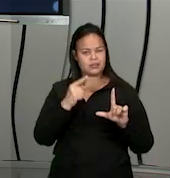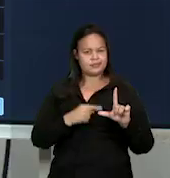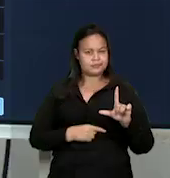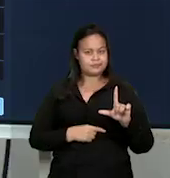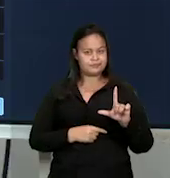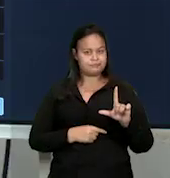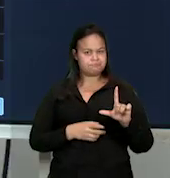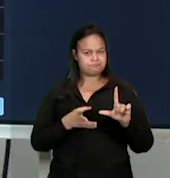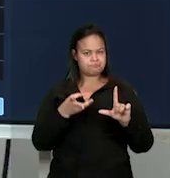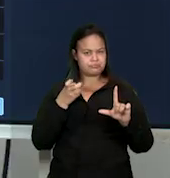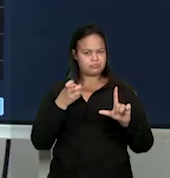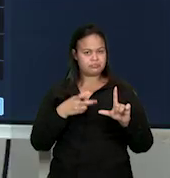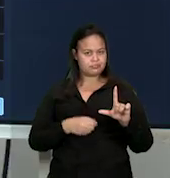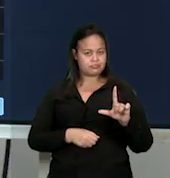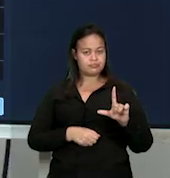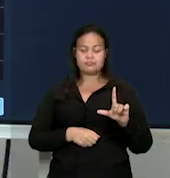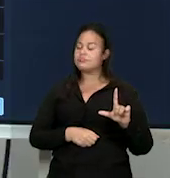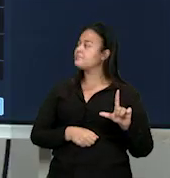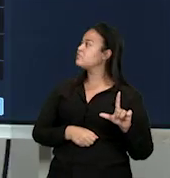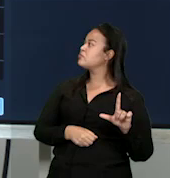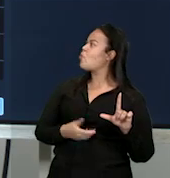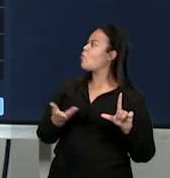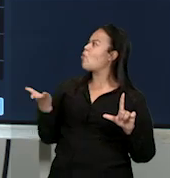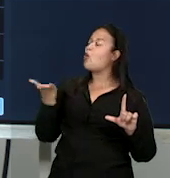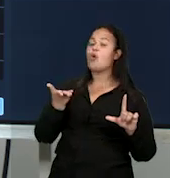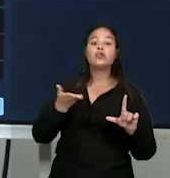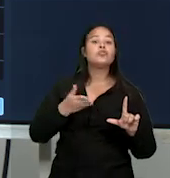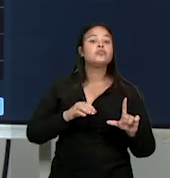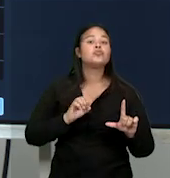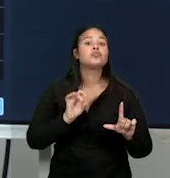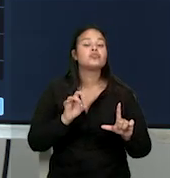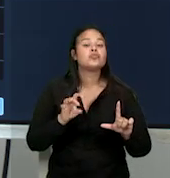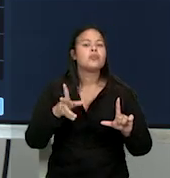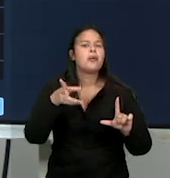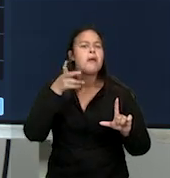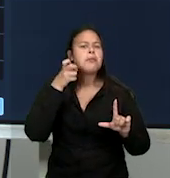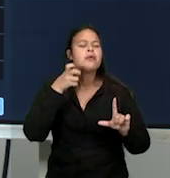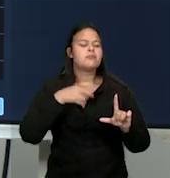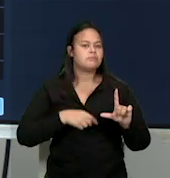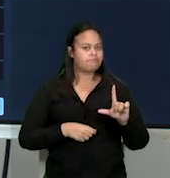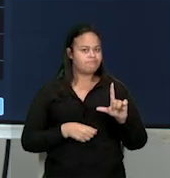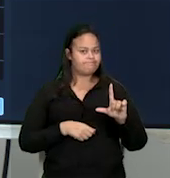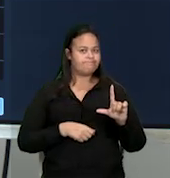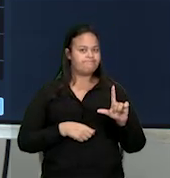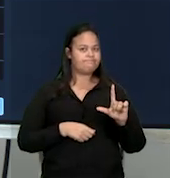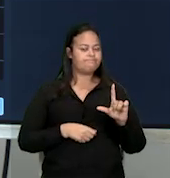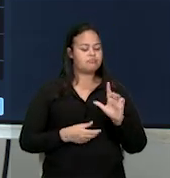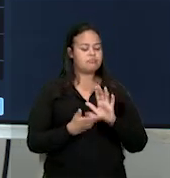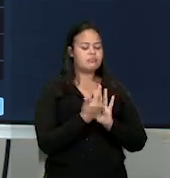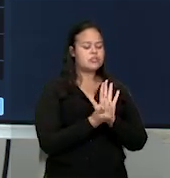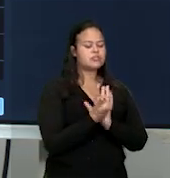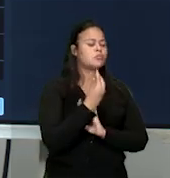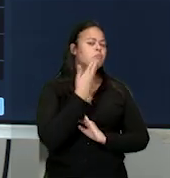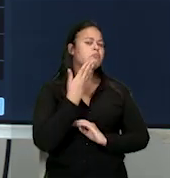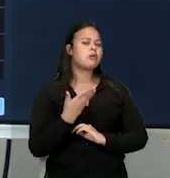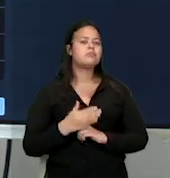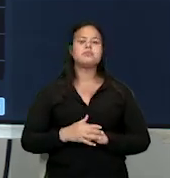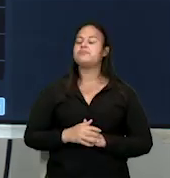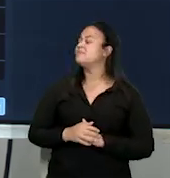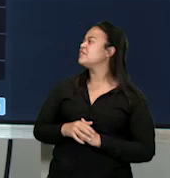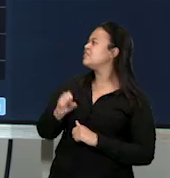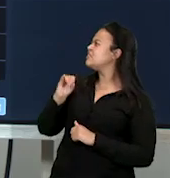a aparência. A aula de hoje é só para você entender a aparência da coisa. Então, você vai entender que toda hora que